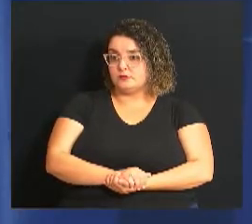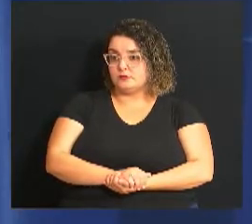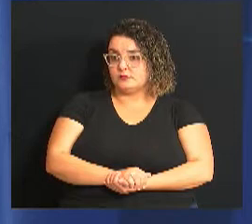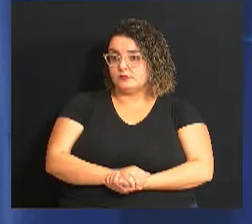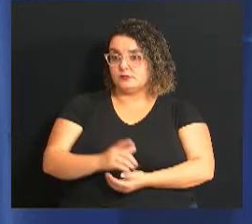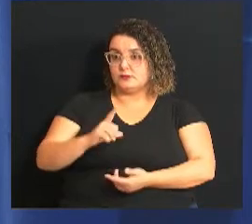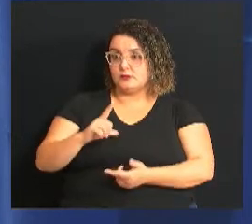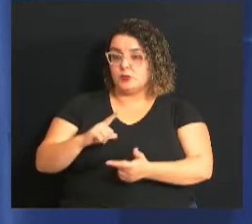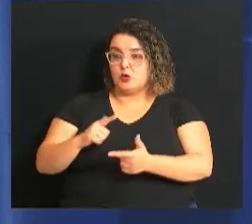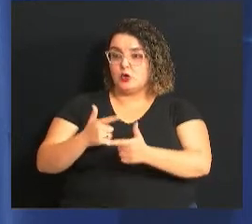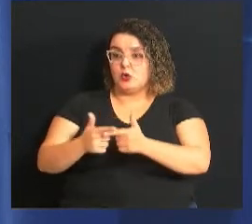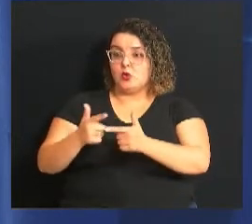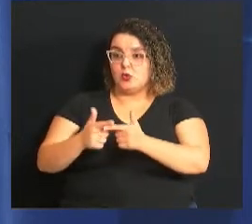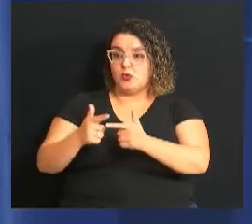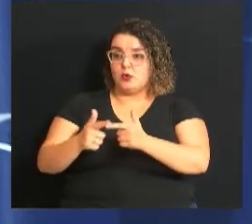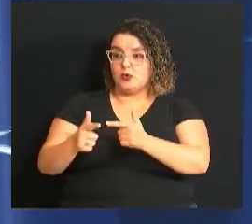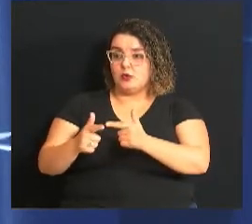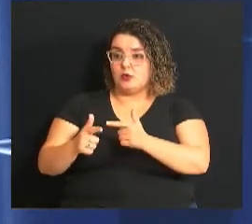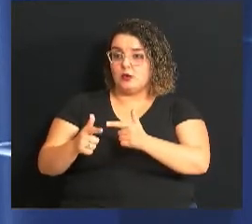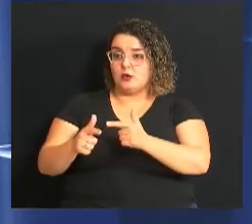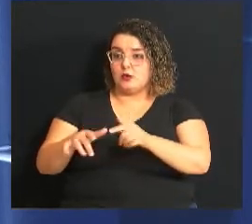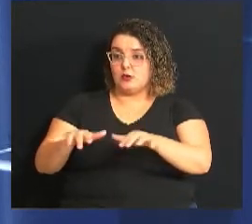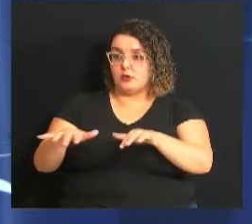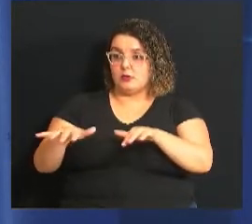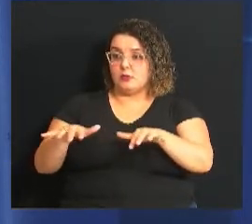Tivemos aqui uma travada.